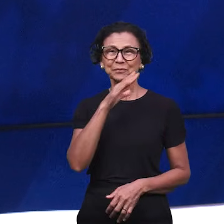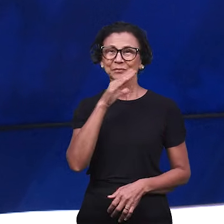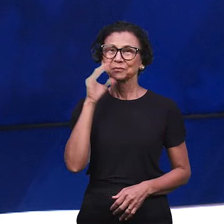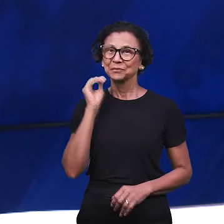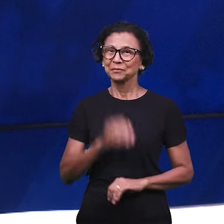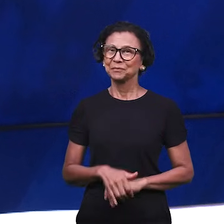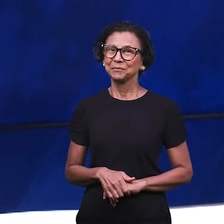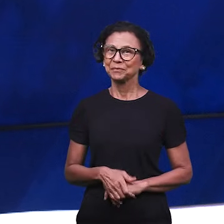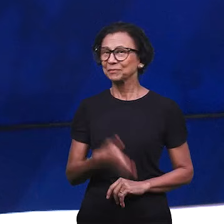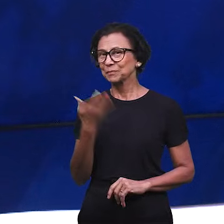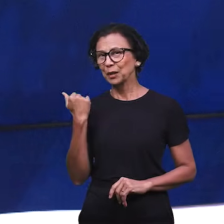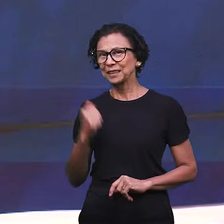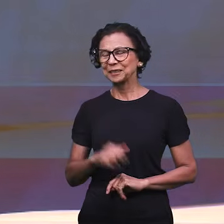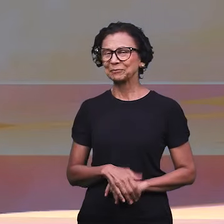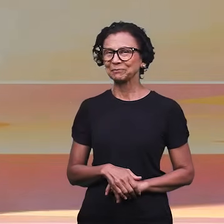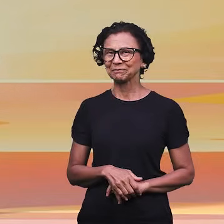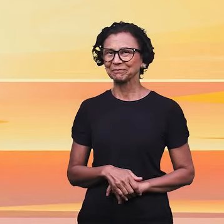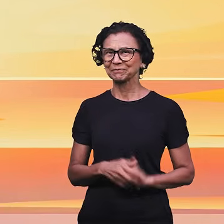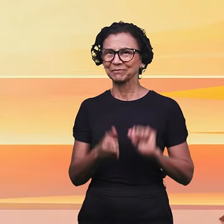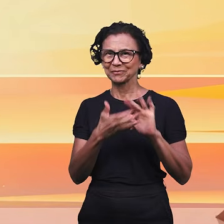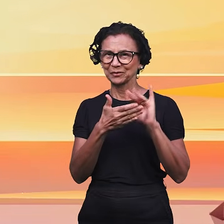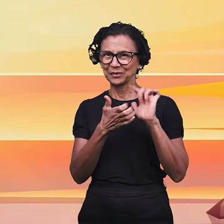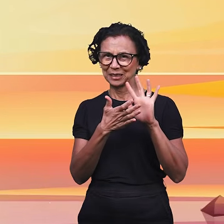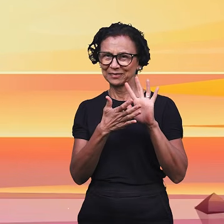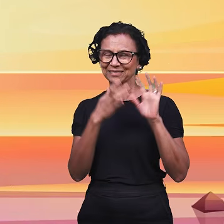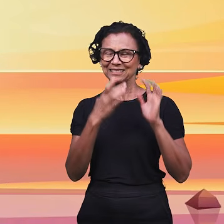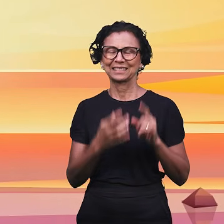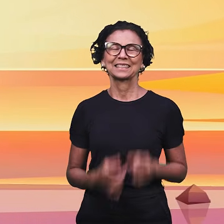vamos louvar o Senhor com mais um hino.